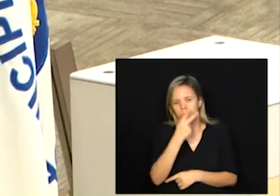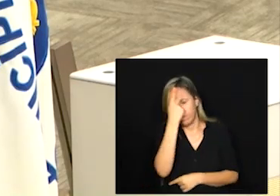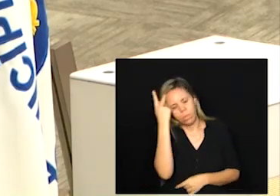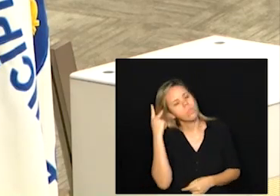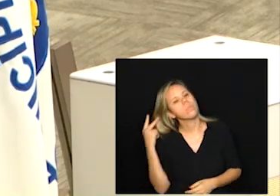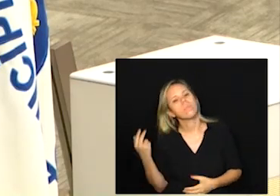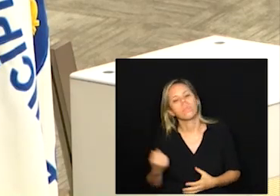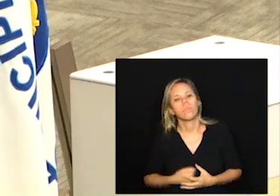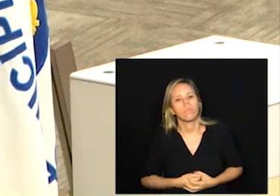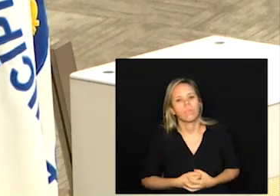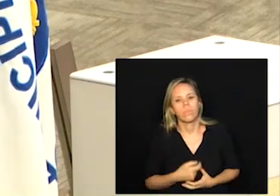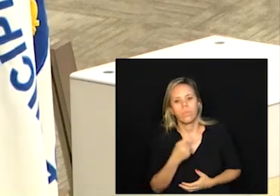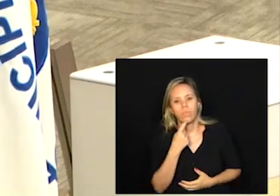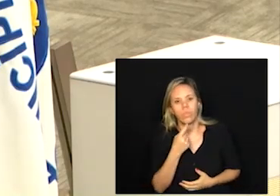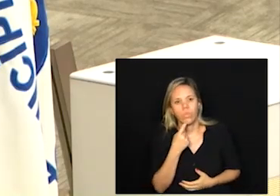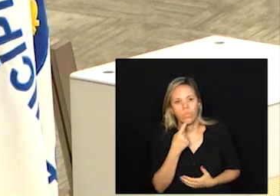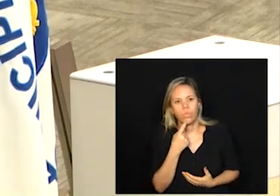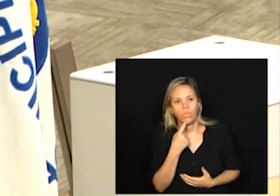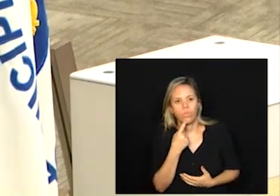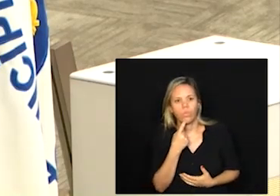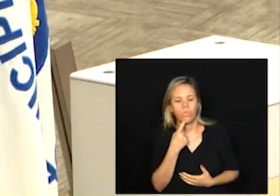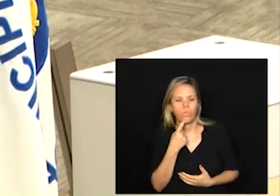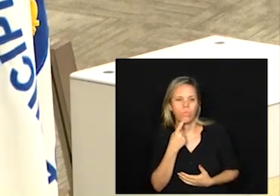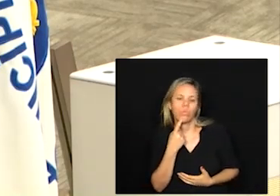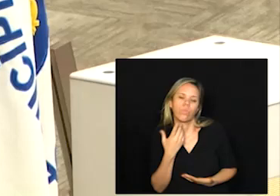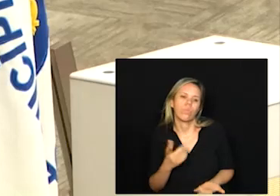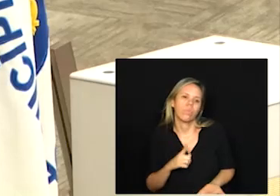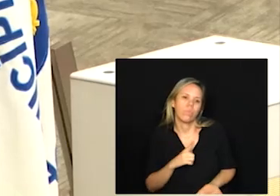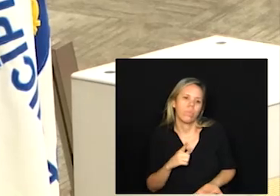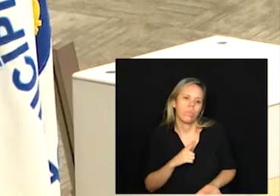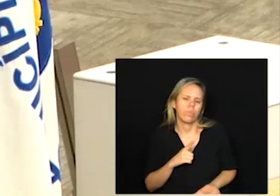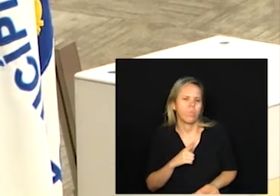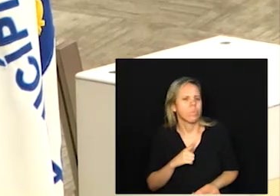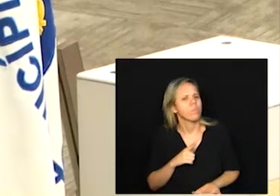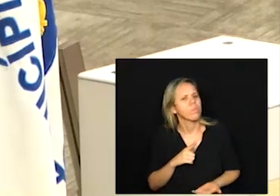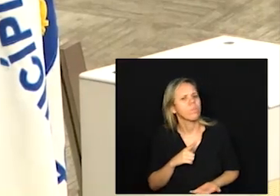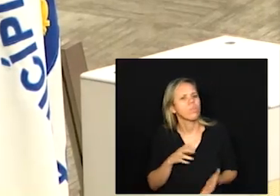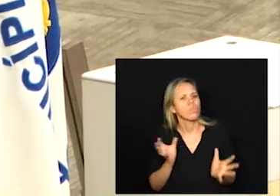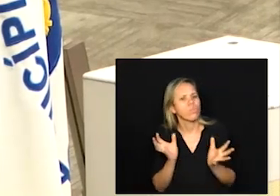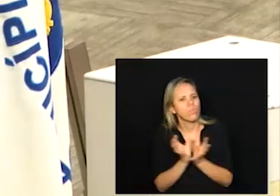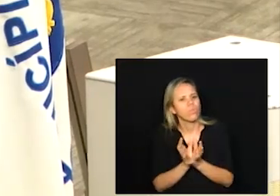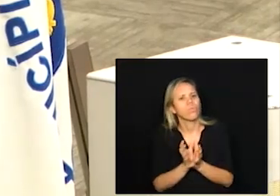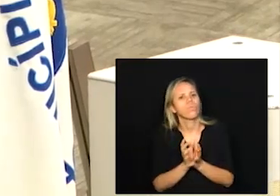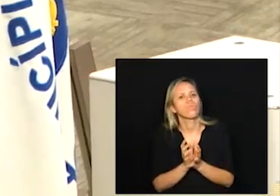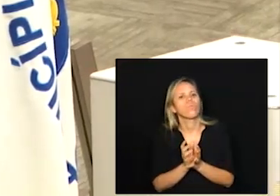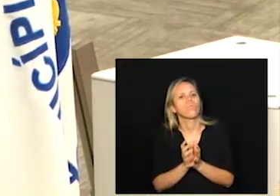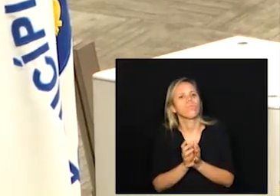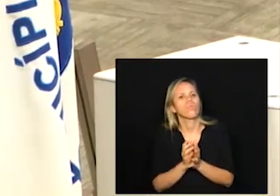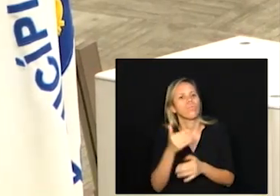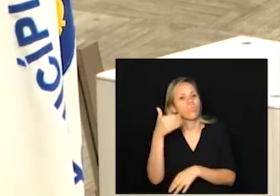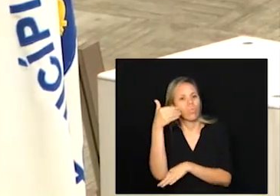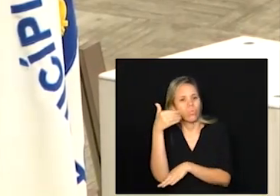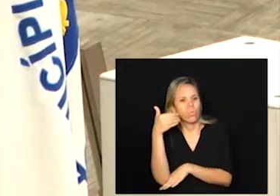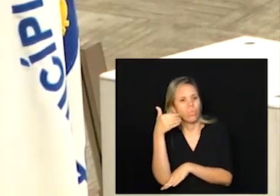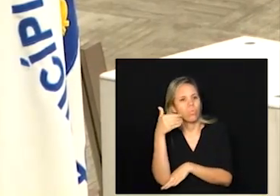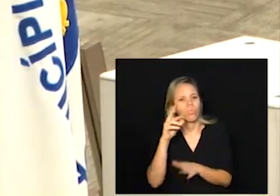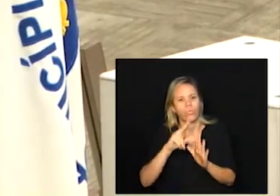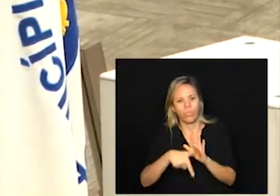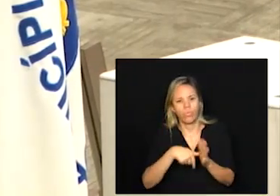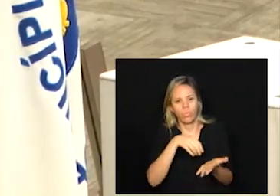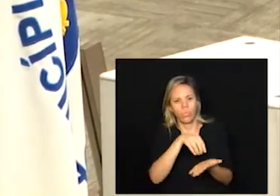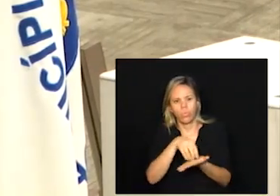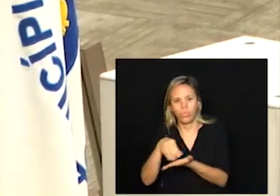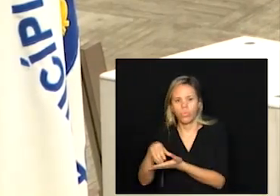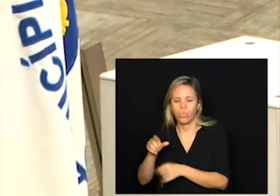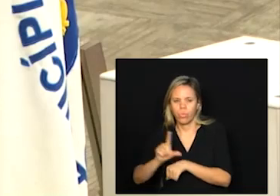representantes do Campinas Convention Bureau, que trata especificamente da rede de hotéis e que tem